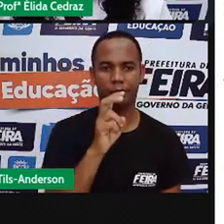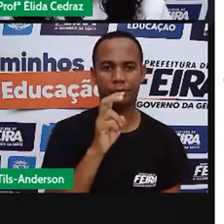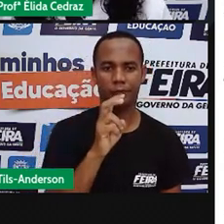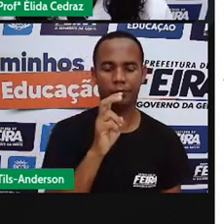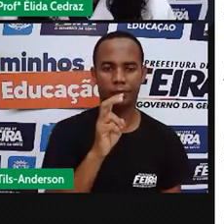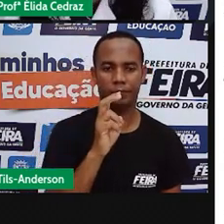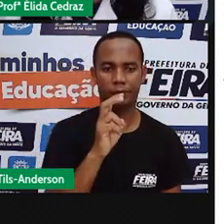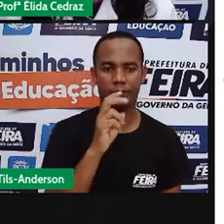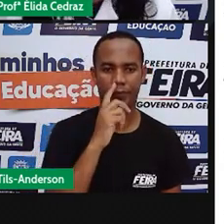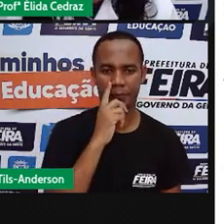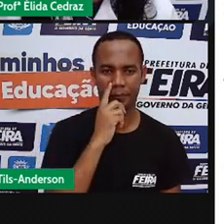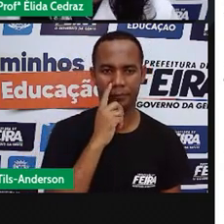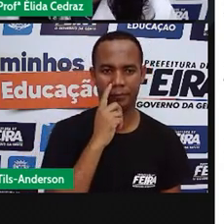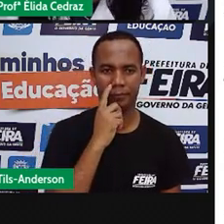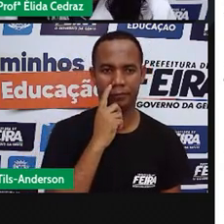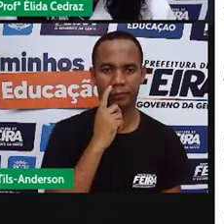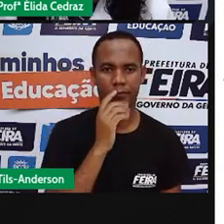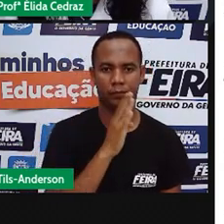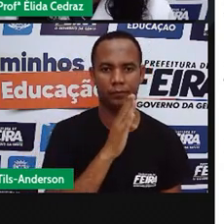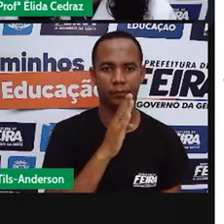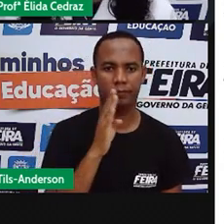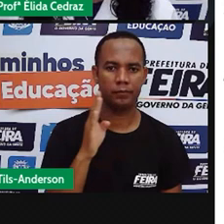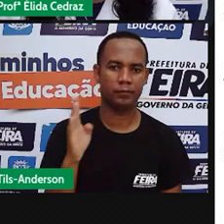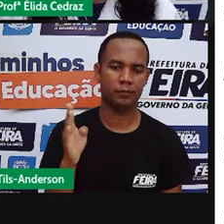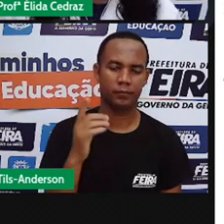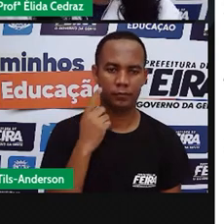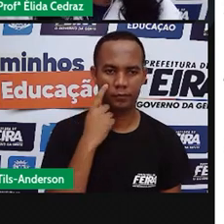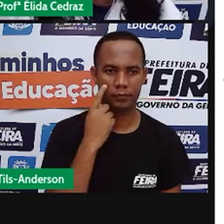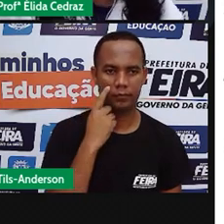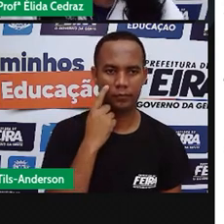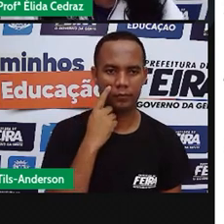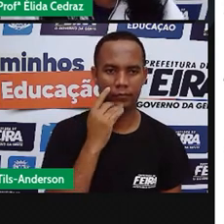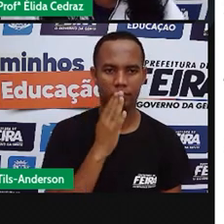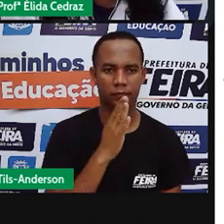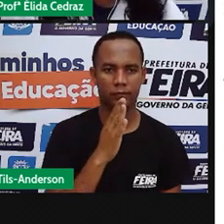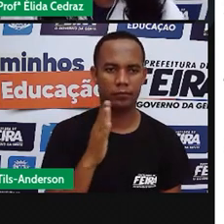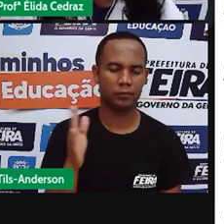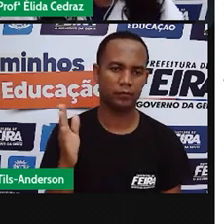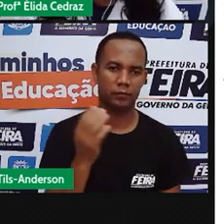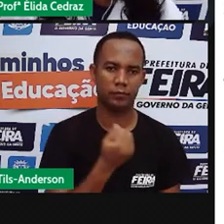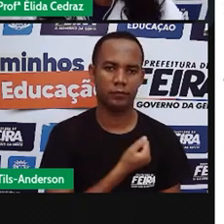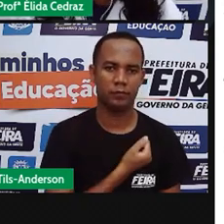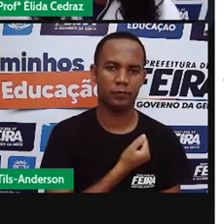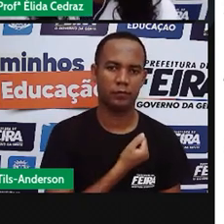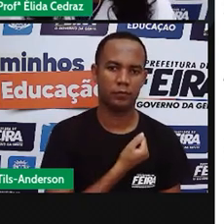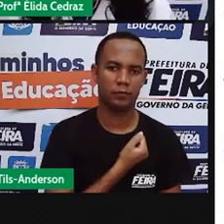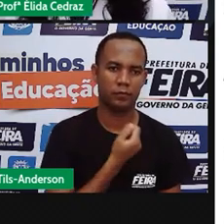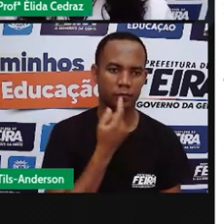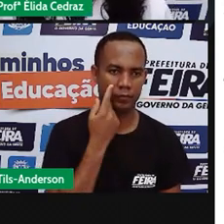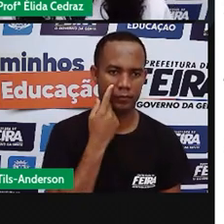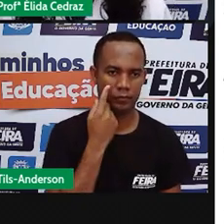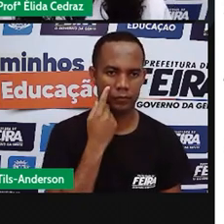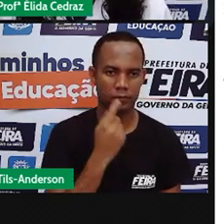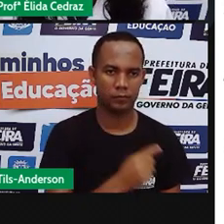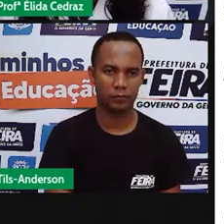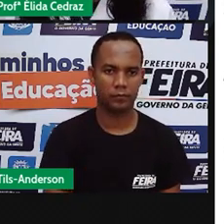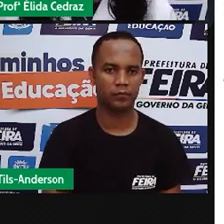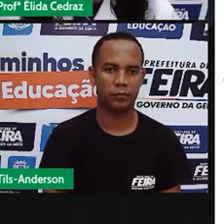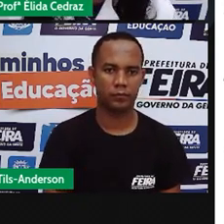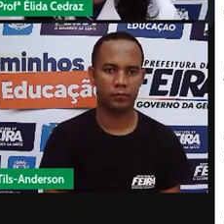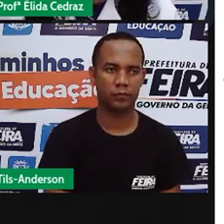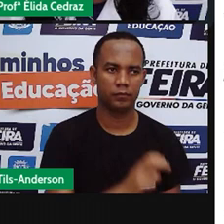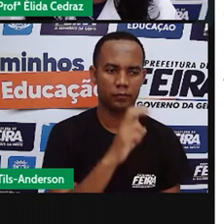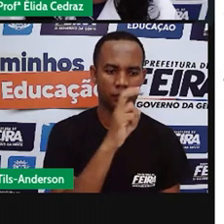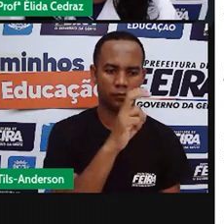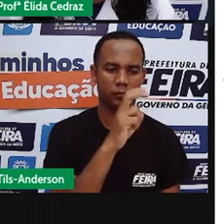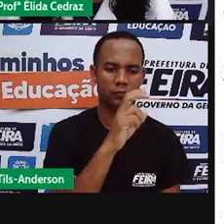Muito bem! É uma sequência a partir do número do andar. Então, o primeiro número vai